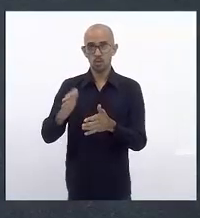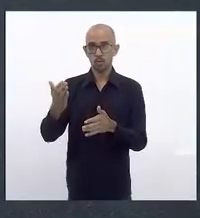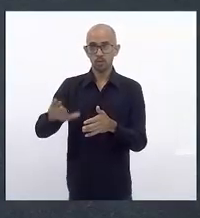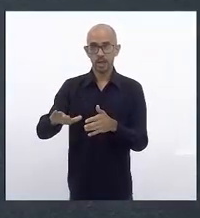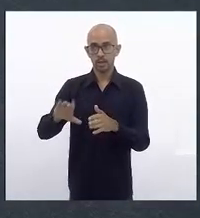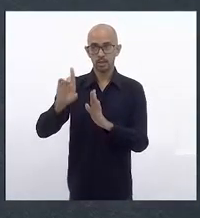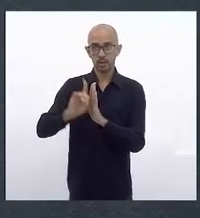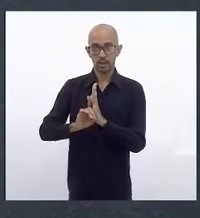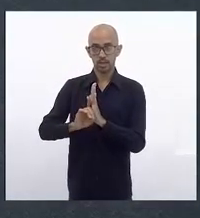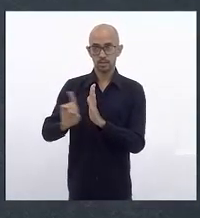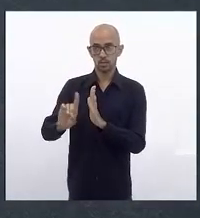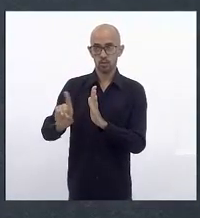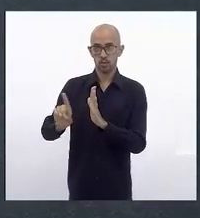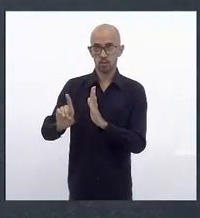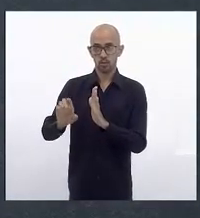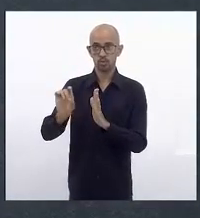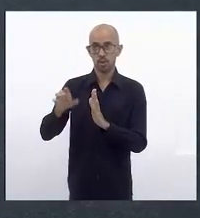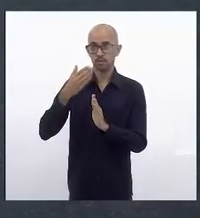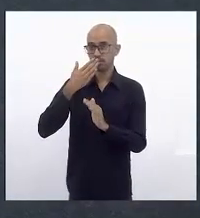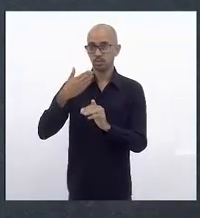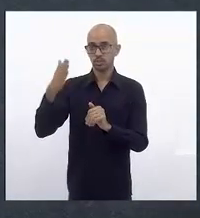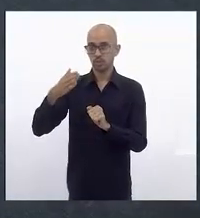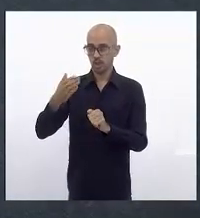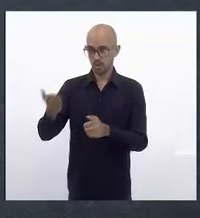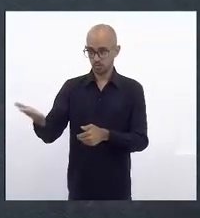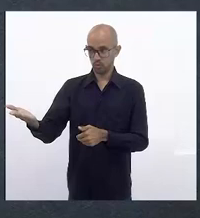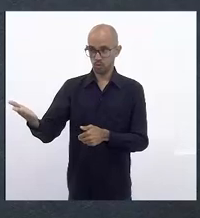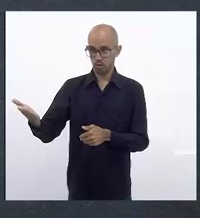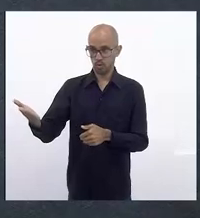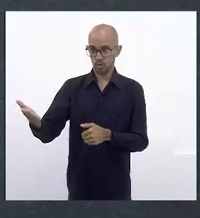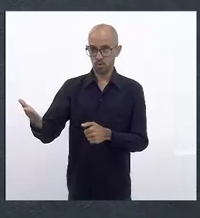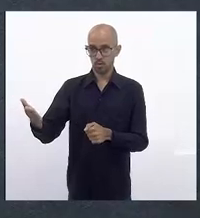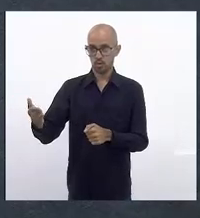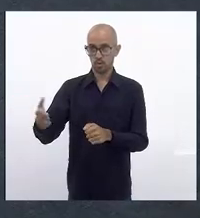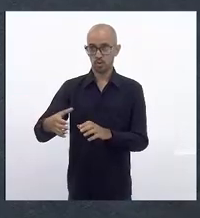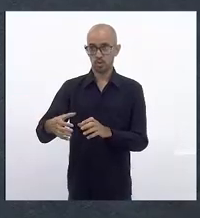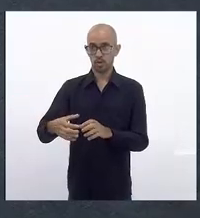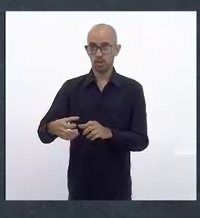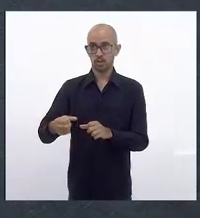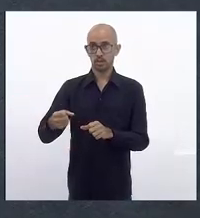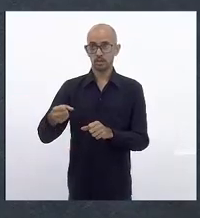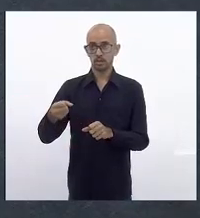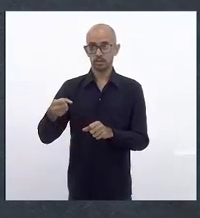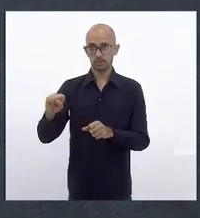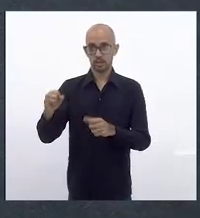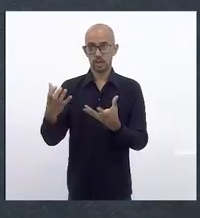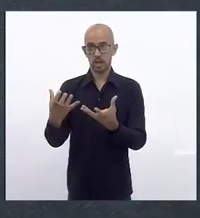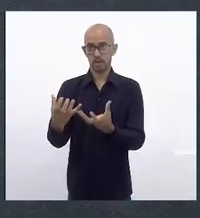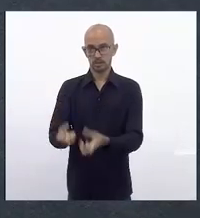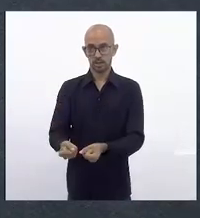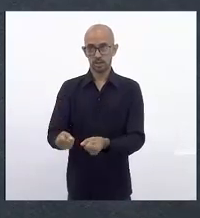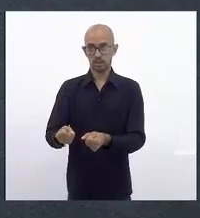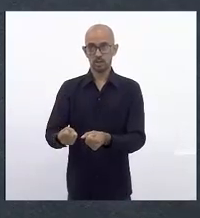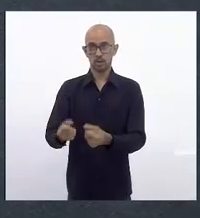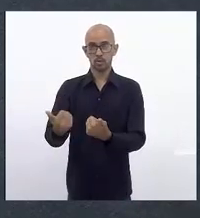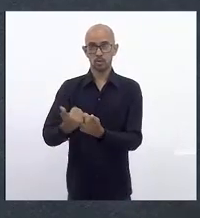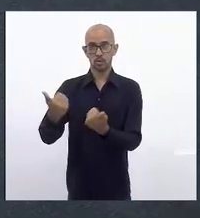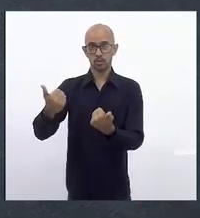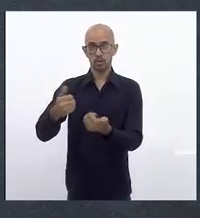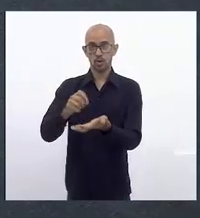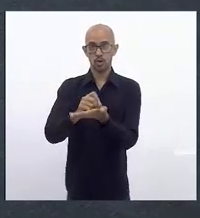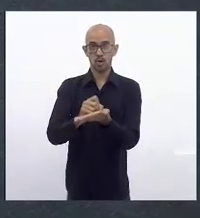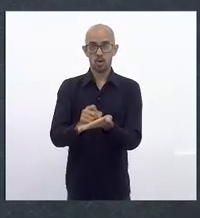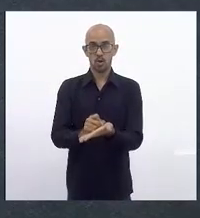não. Eu só quero pedir a Vossa Excelência que conceda coautoria ao deputado